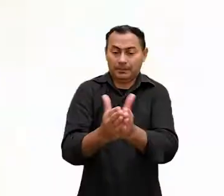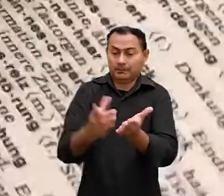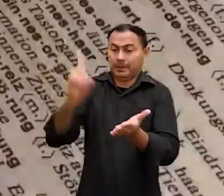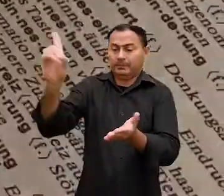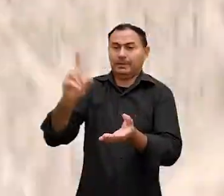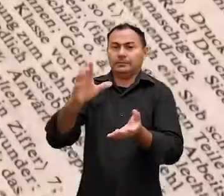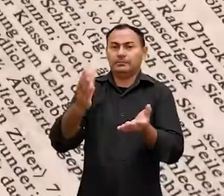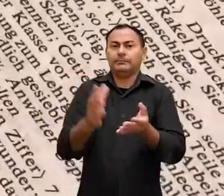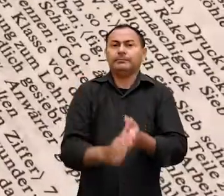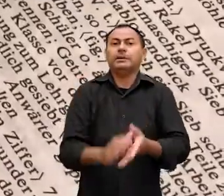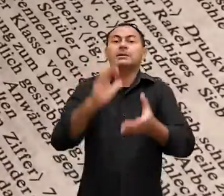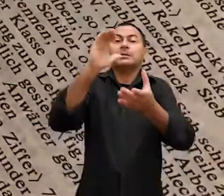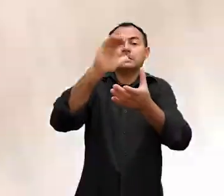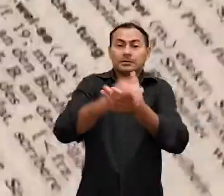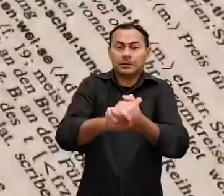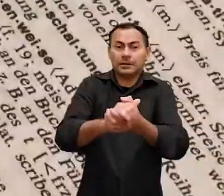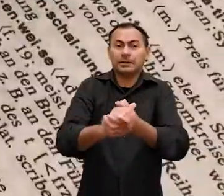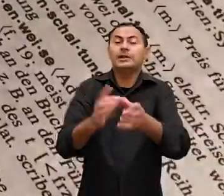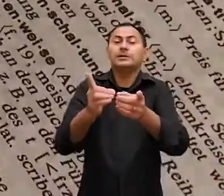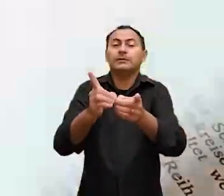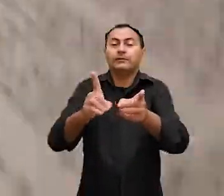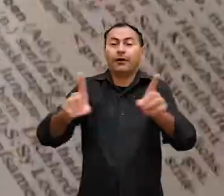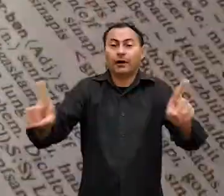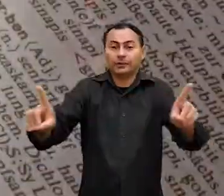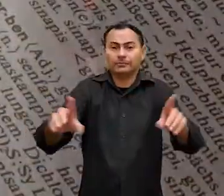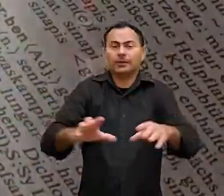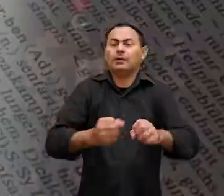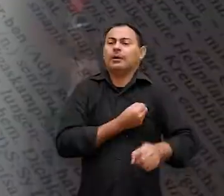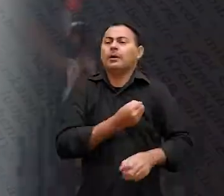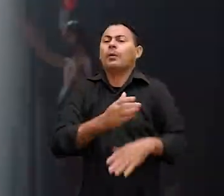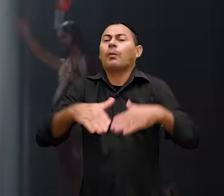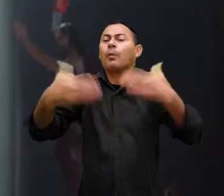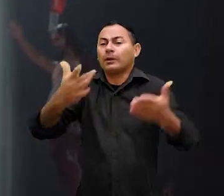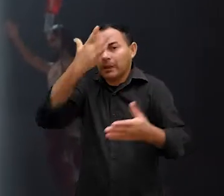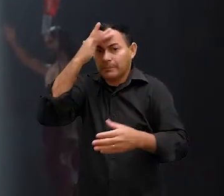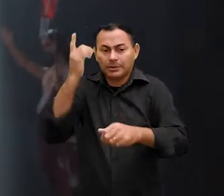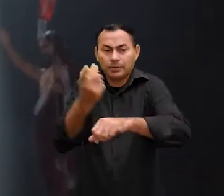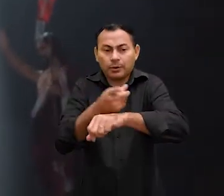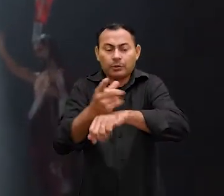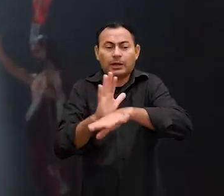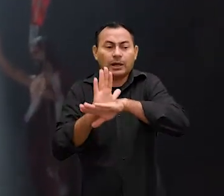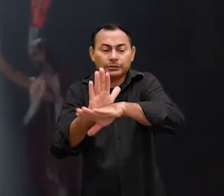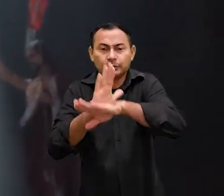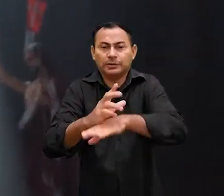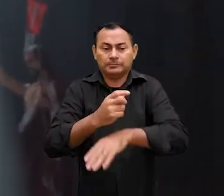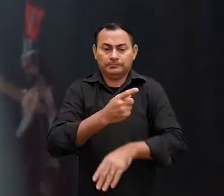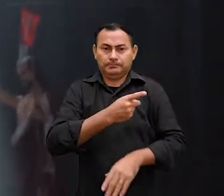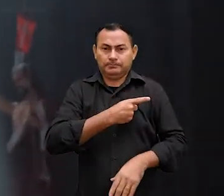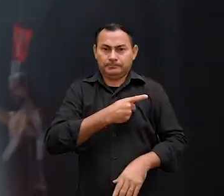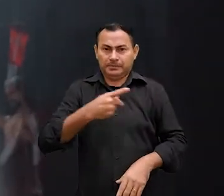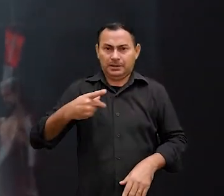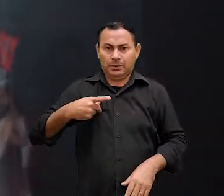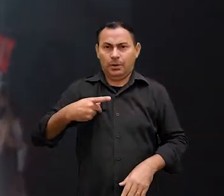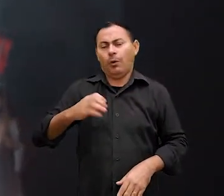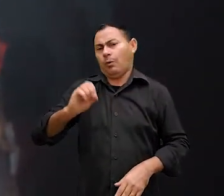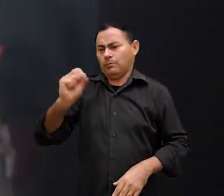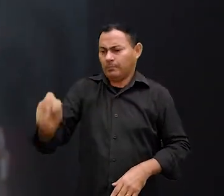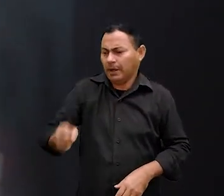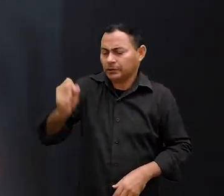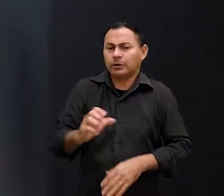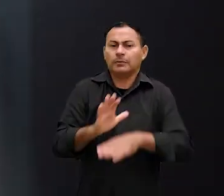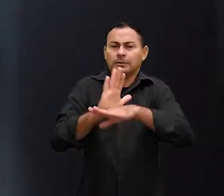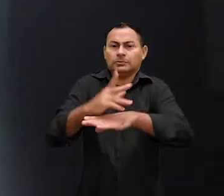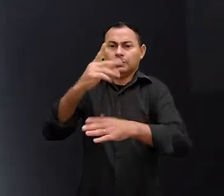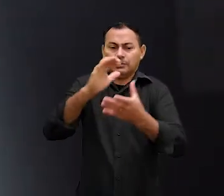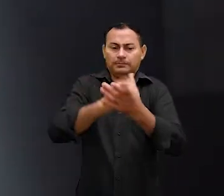na questão de casamento e divórcio. Quando as pessoas procuram a ajuda de um pastor para seus problemas no casamento, é